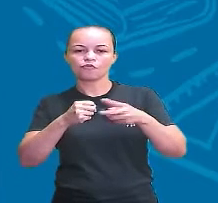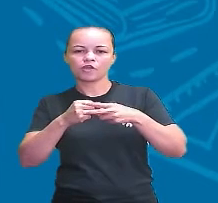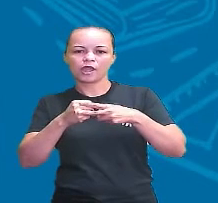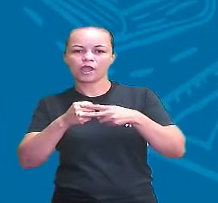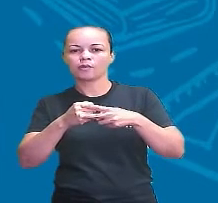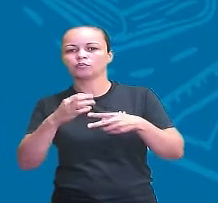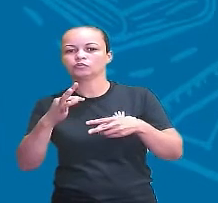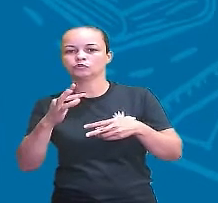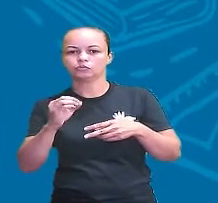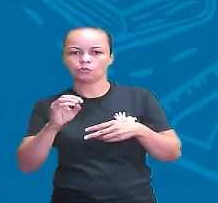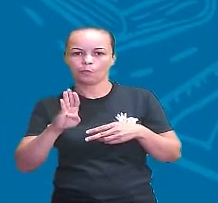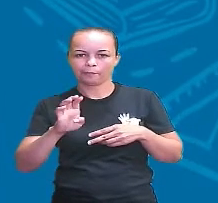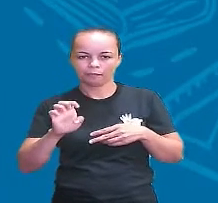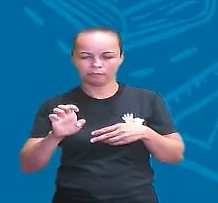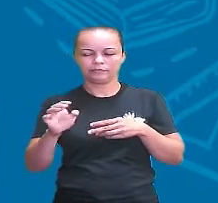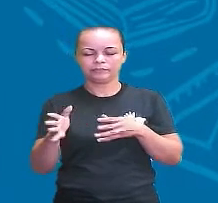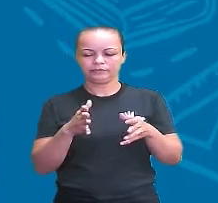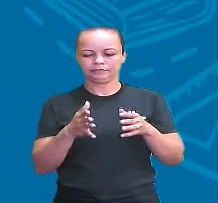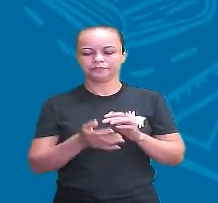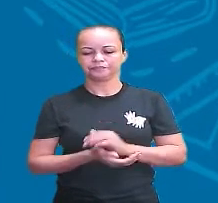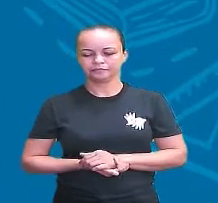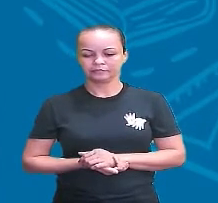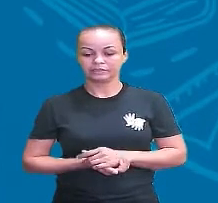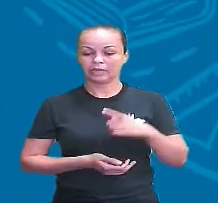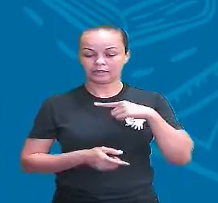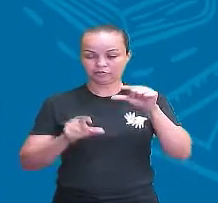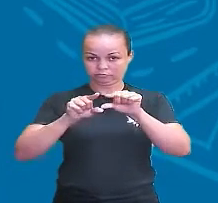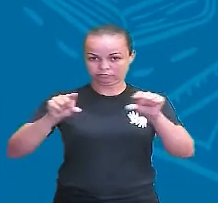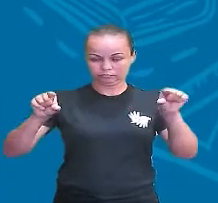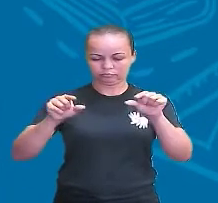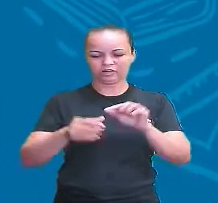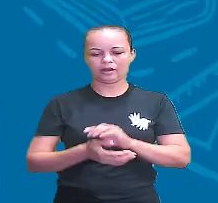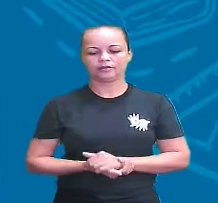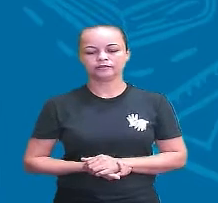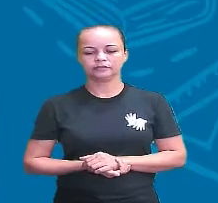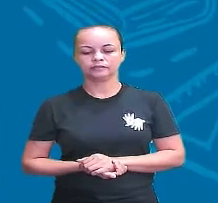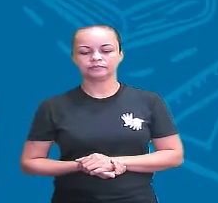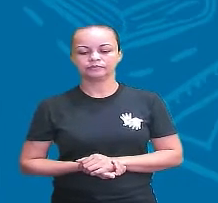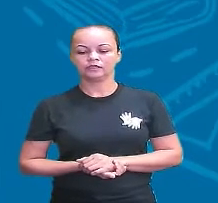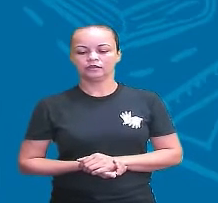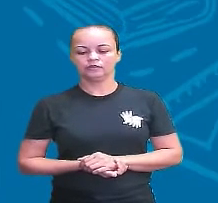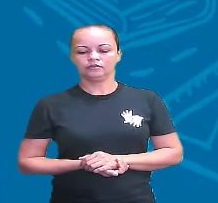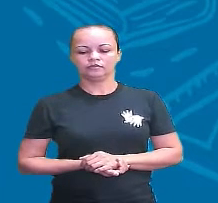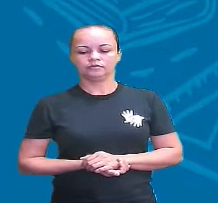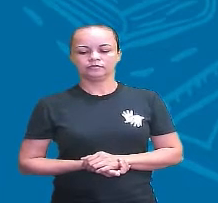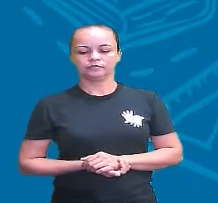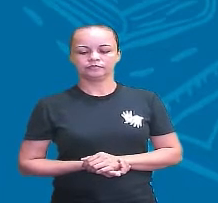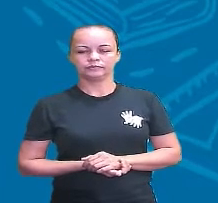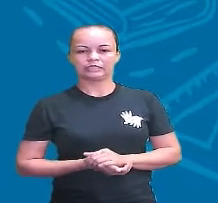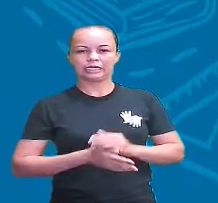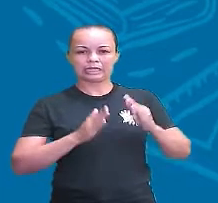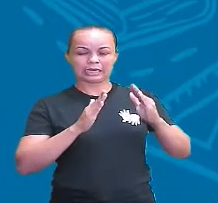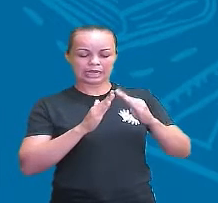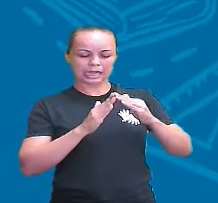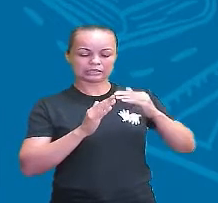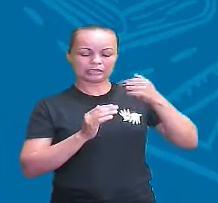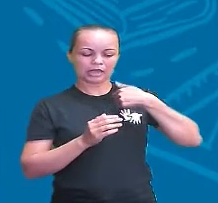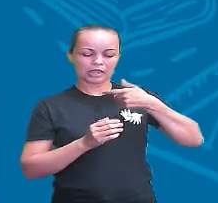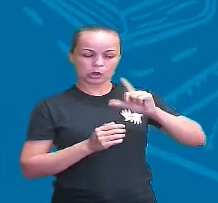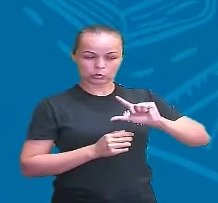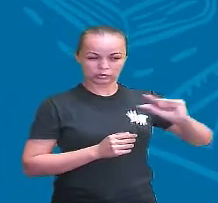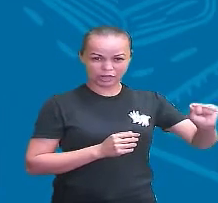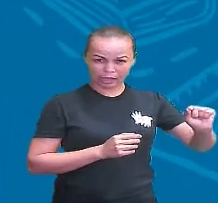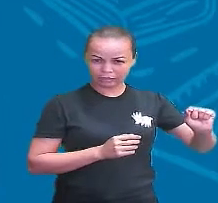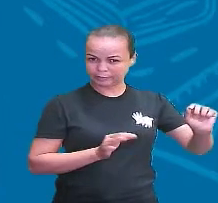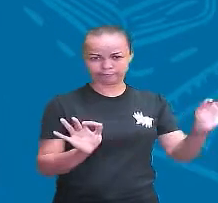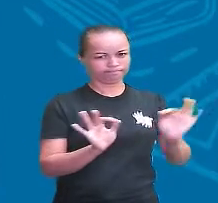are. E aí vê. I am not going to, e agora vem o